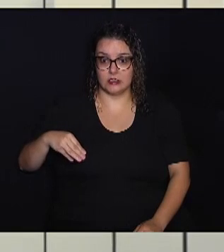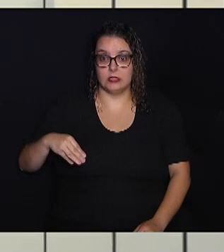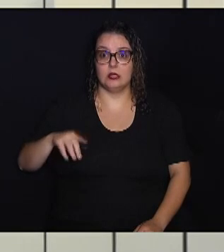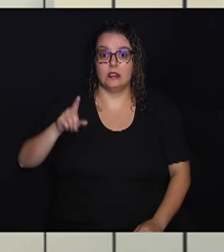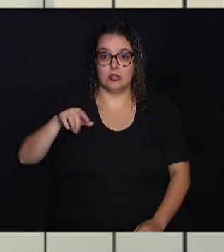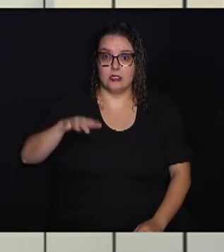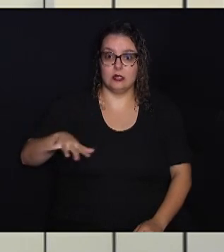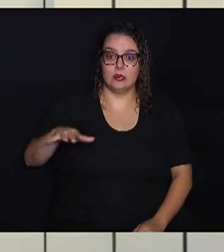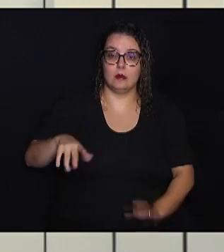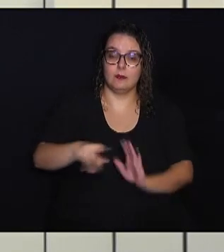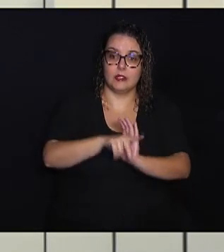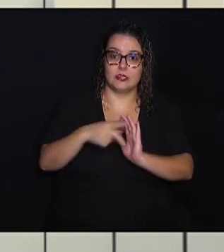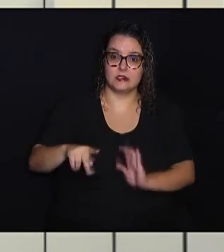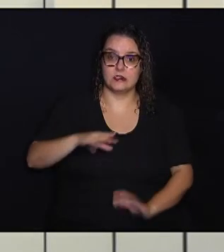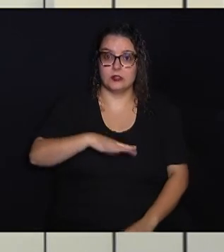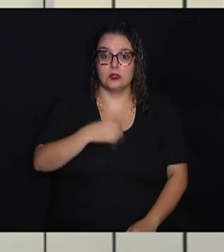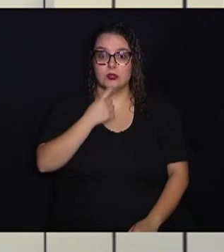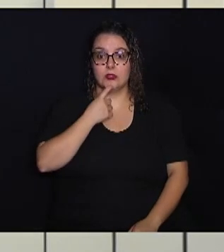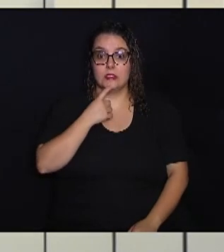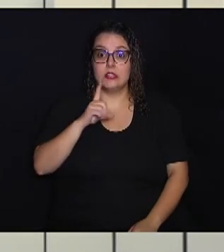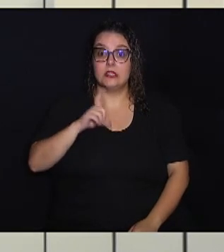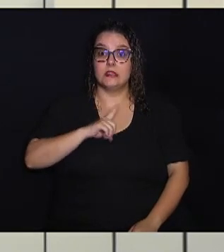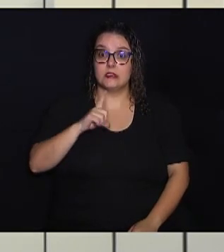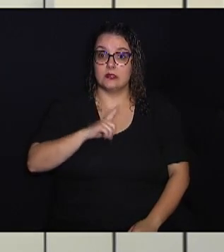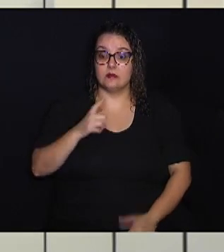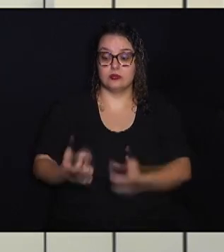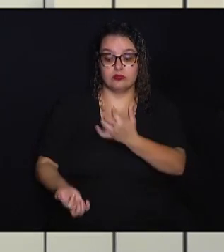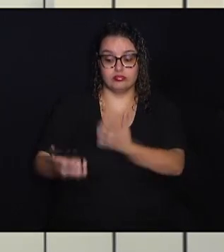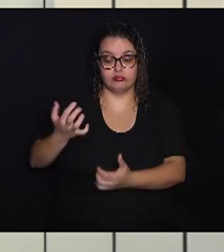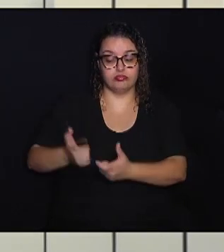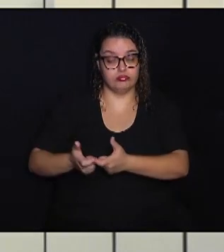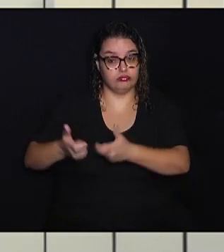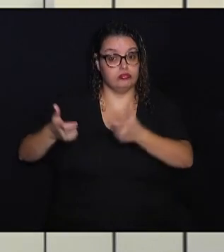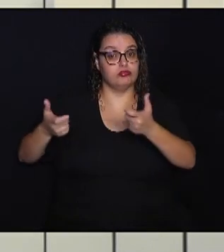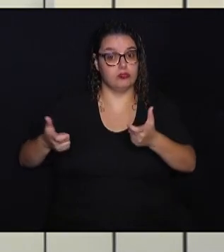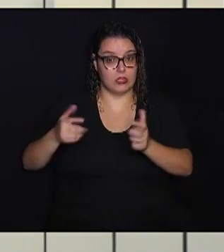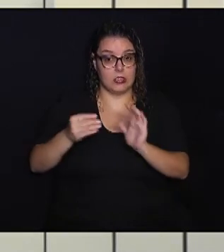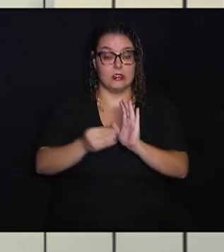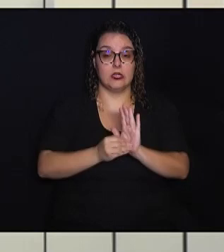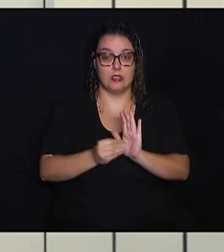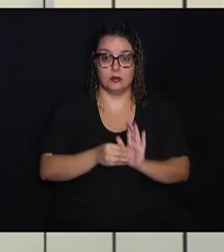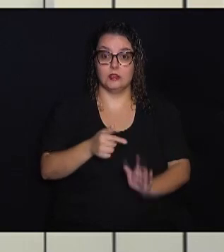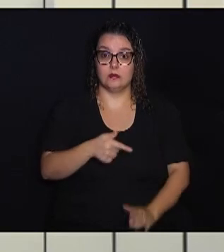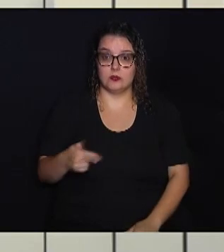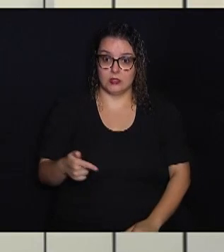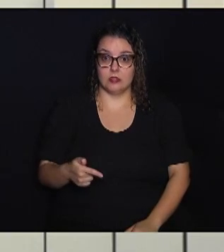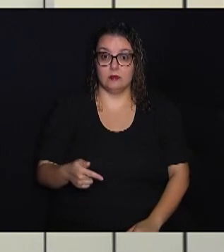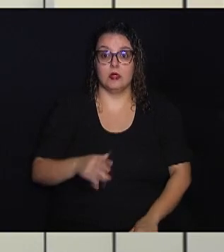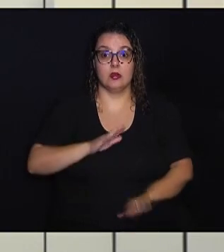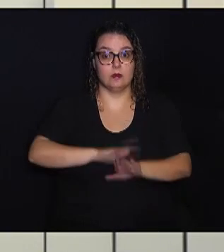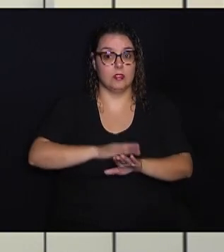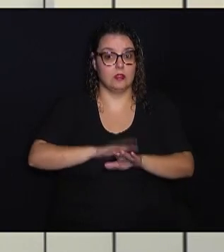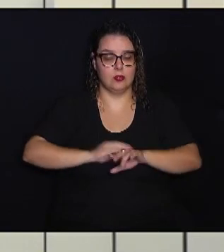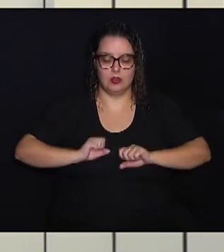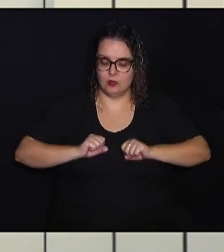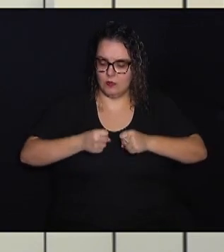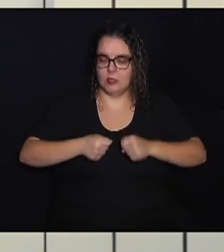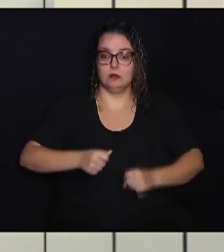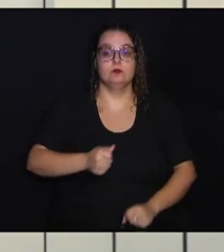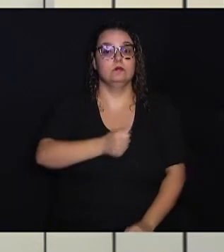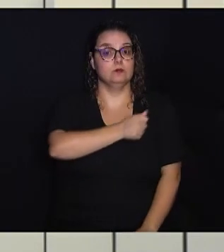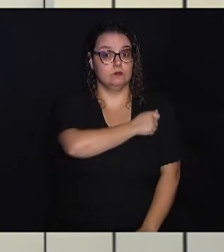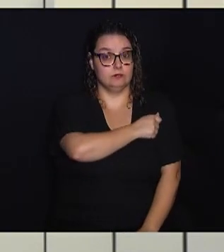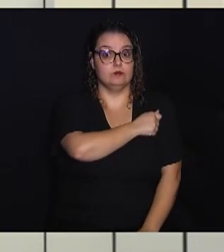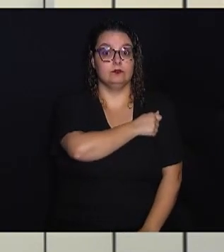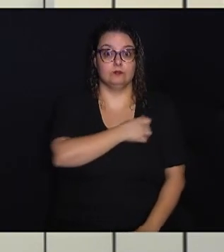distrito de Campinas, sofreu o incêndio de grandes proporções na última semana. E mesmo com a atuação intensa das autoridades